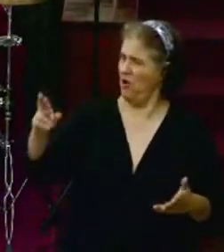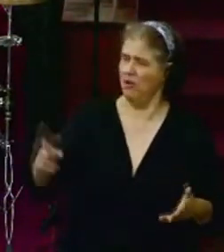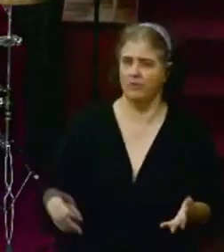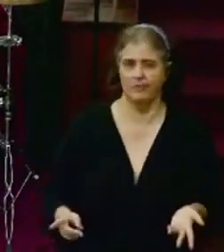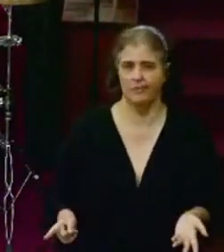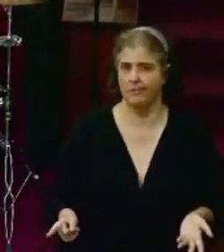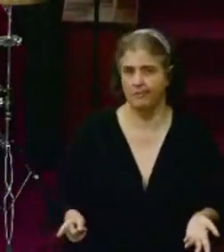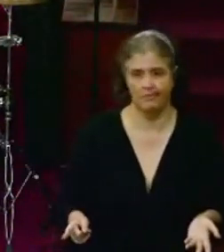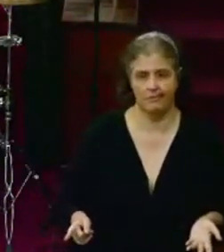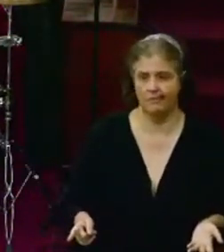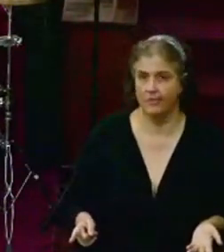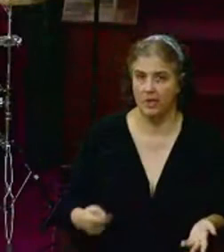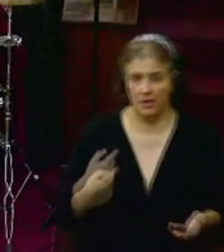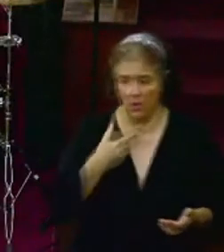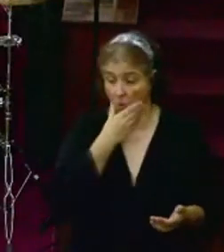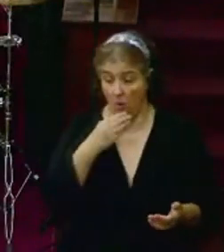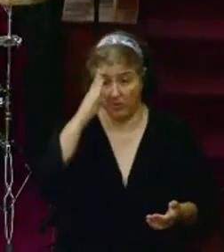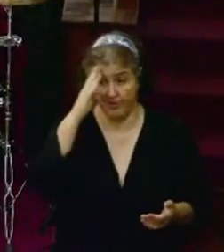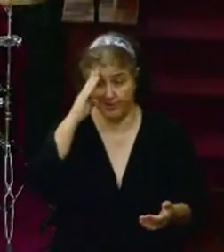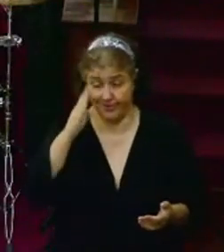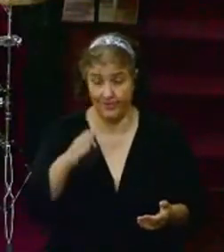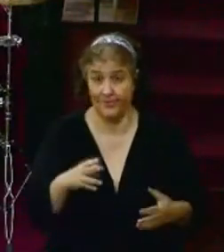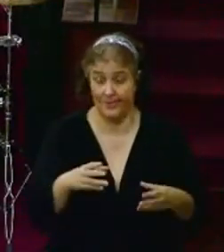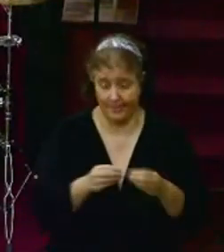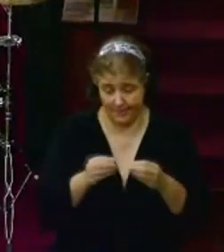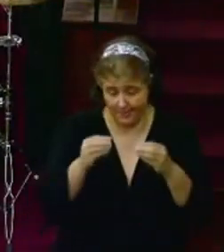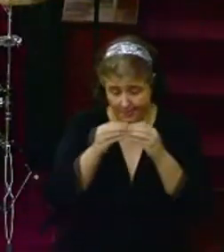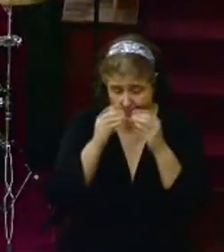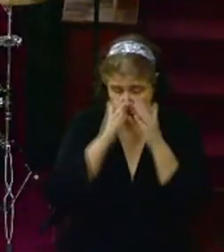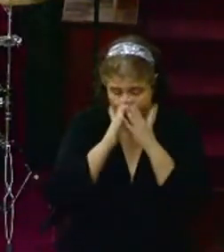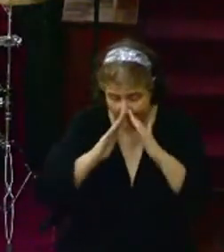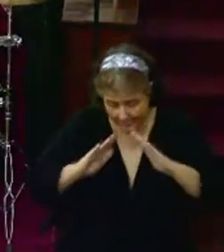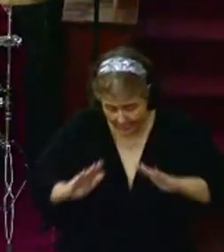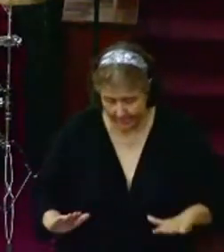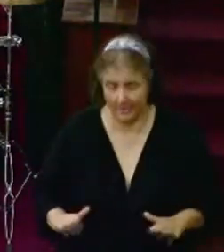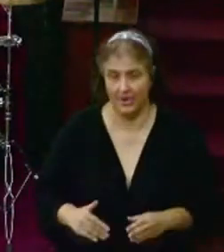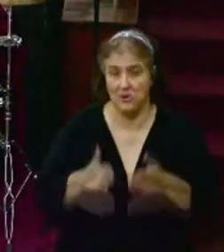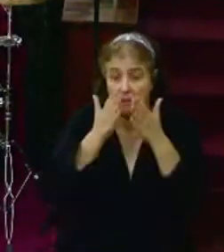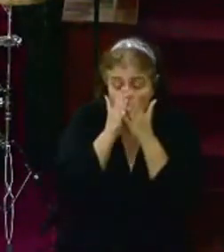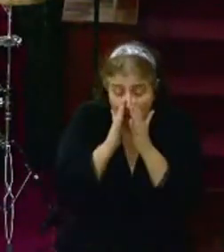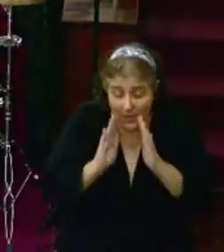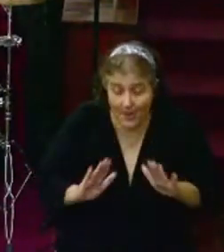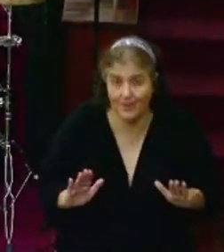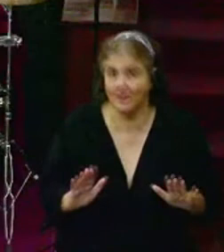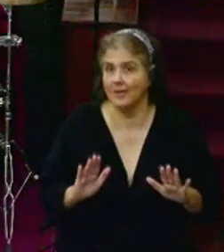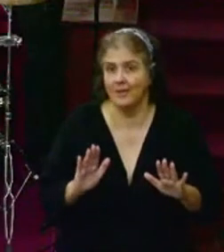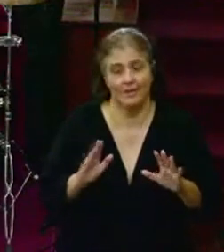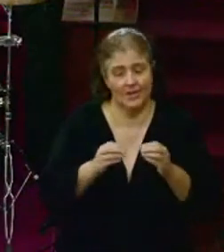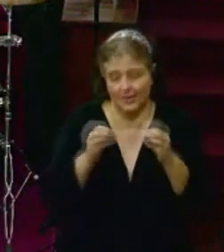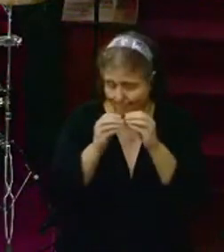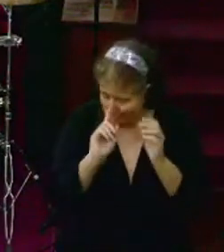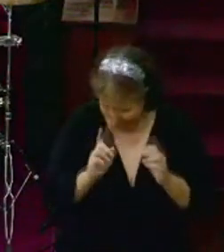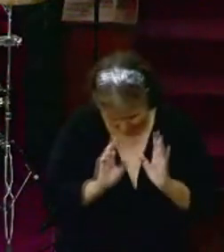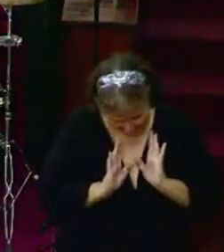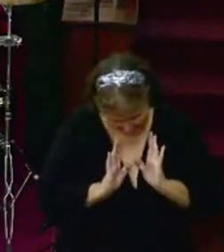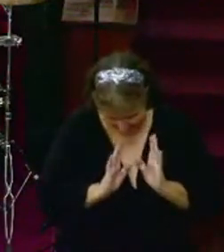homem aflito, porque o seu servo, a quem ele tanto estimava, estava enfermo, já quase à morte, ele pede que Jesus